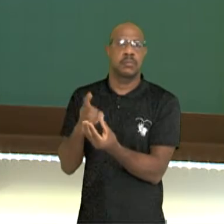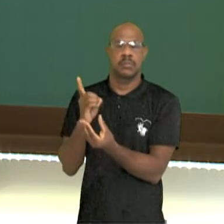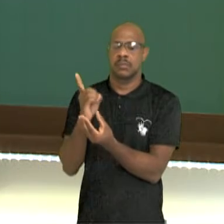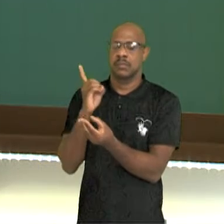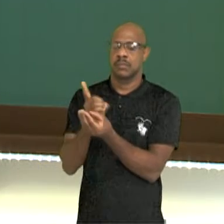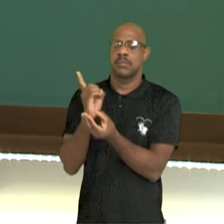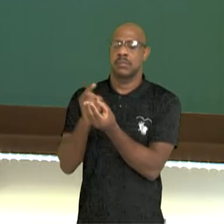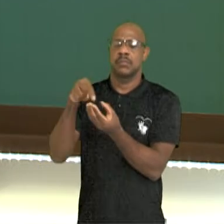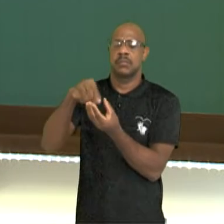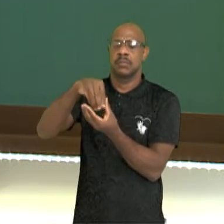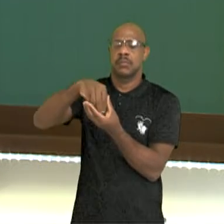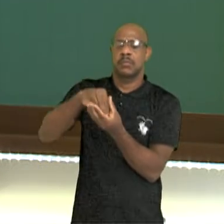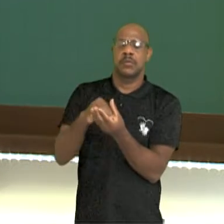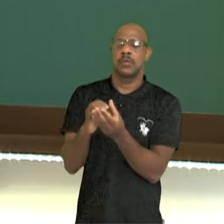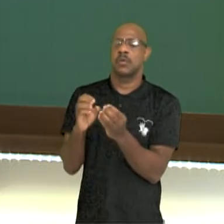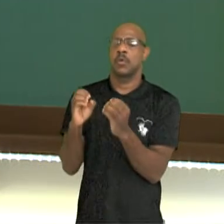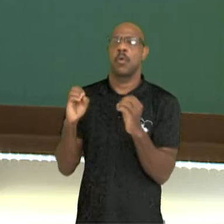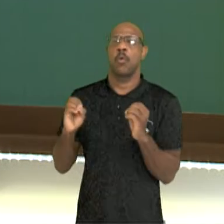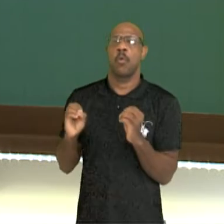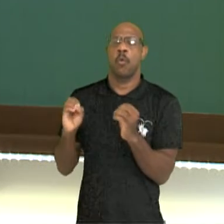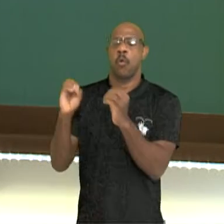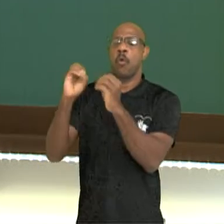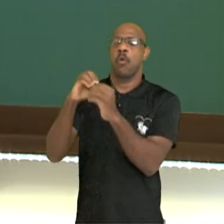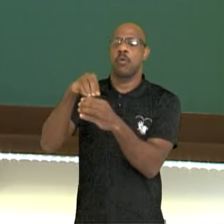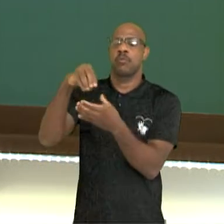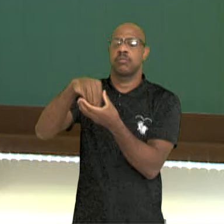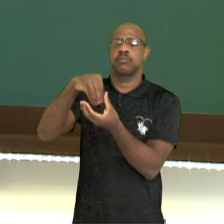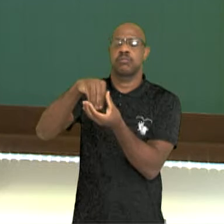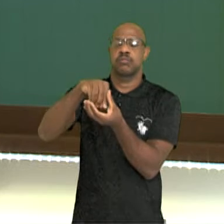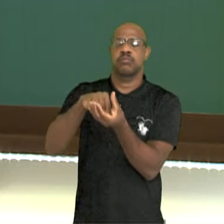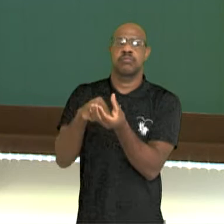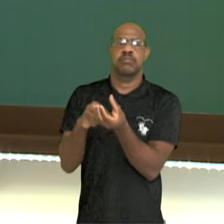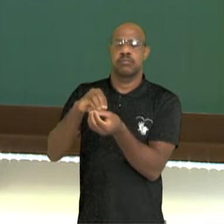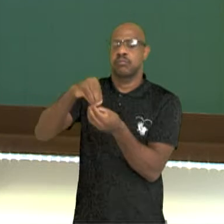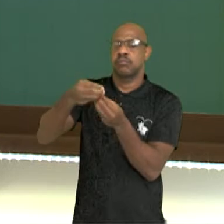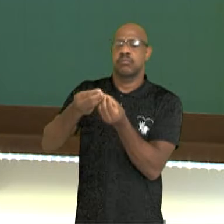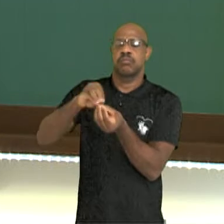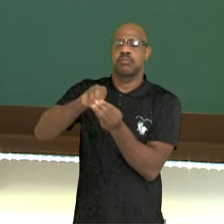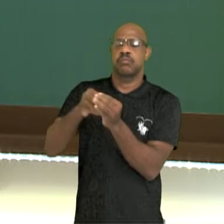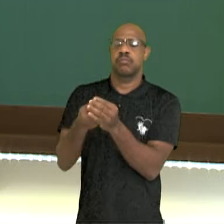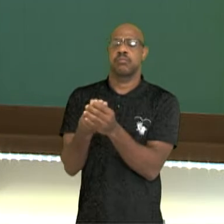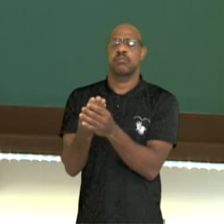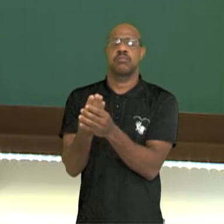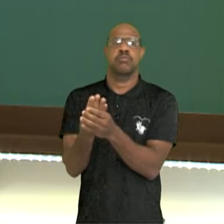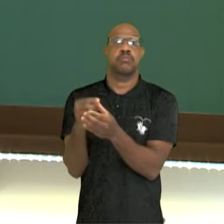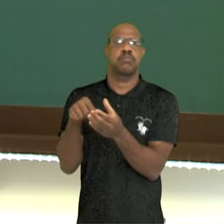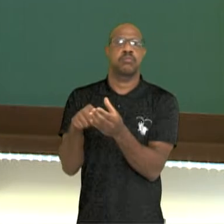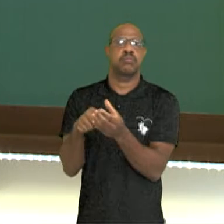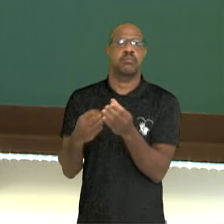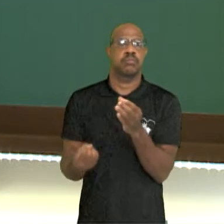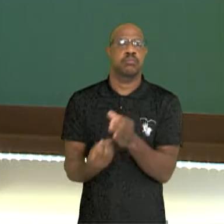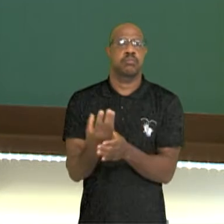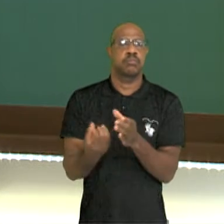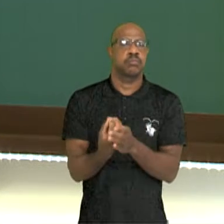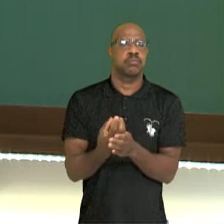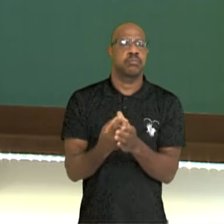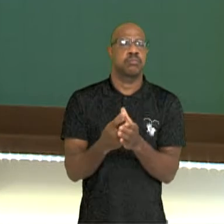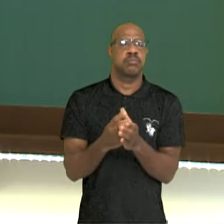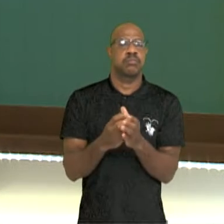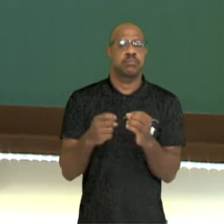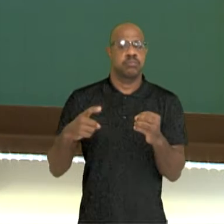lá dentro quem? O óvulo. Ocorre, então, a fecundação, aqui nós temos a formação do